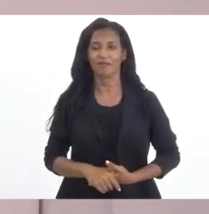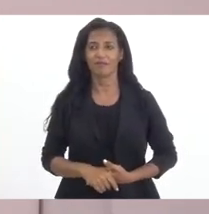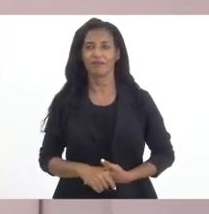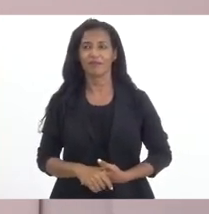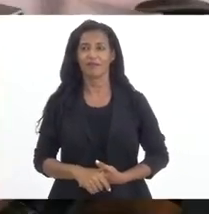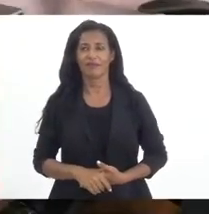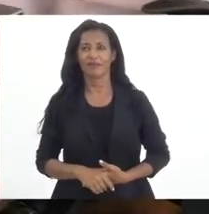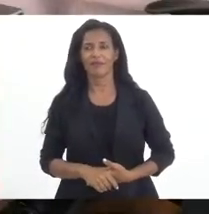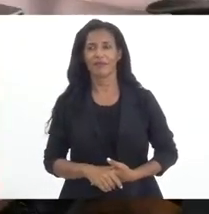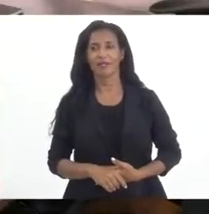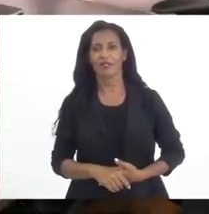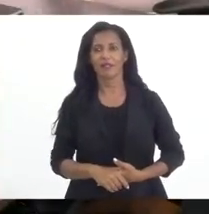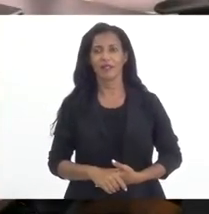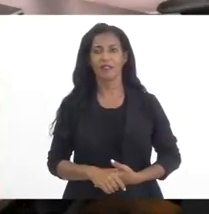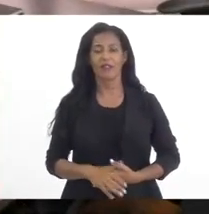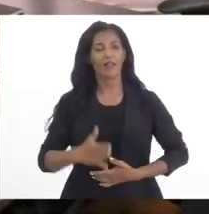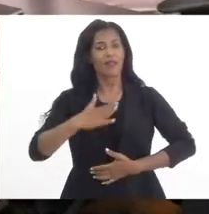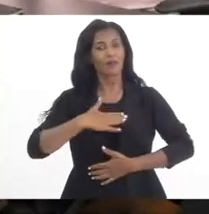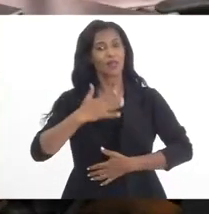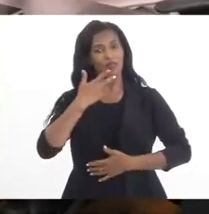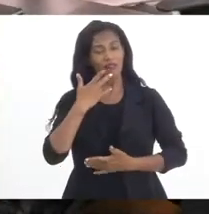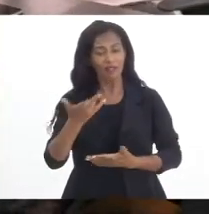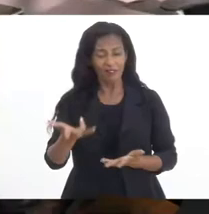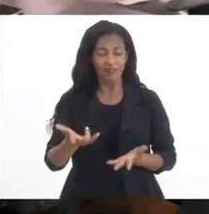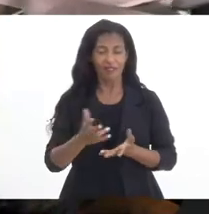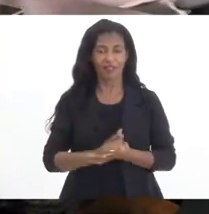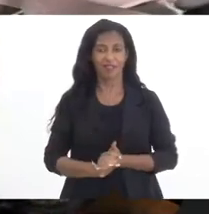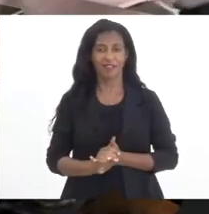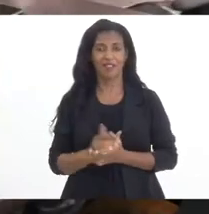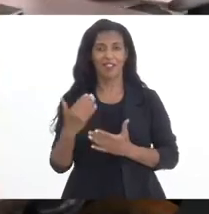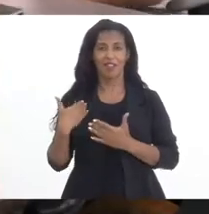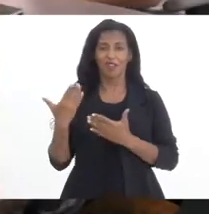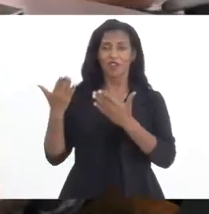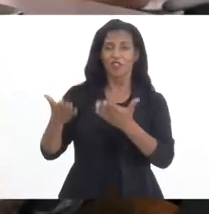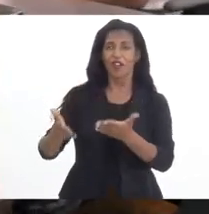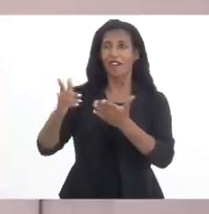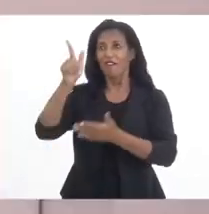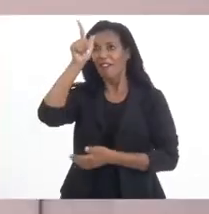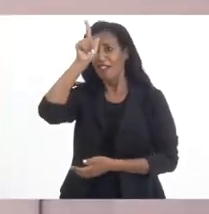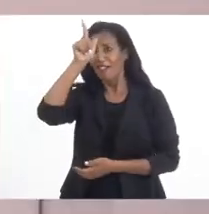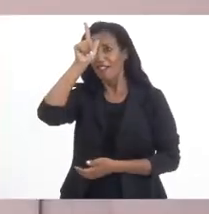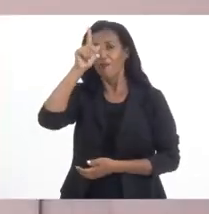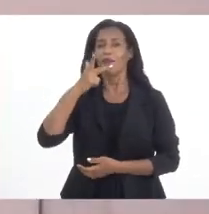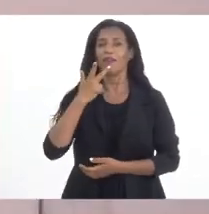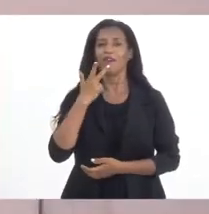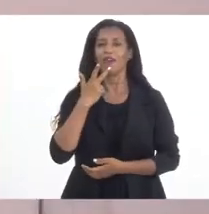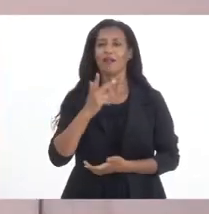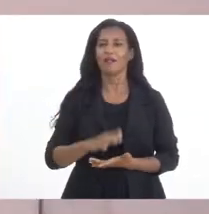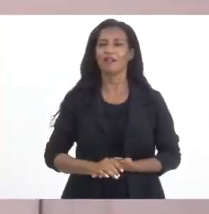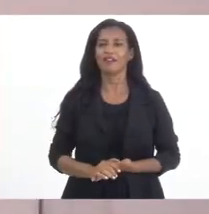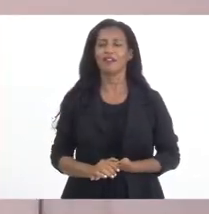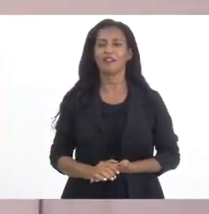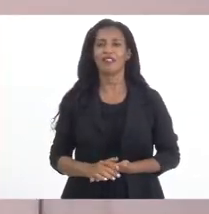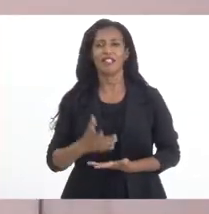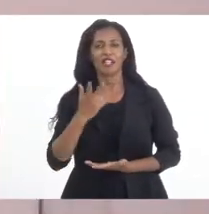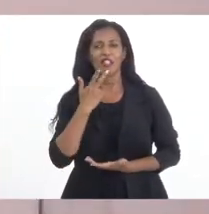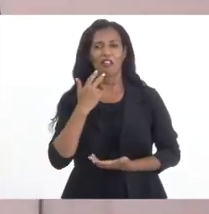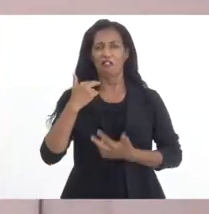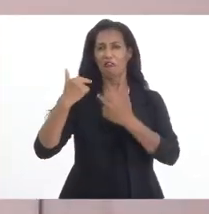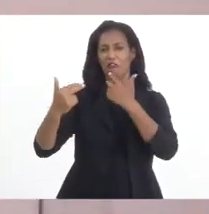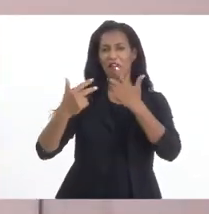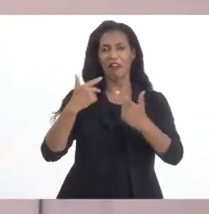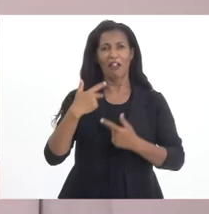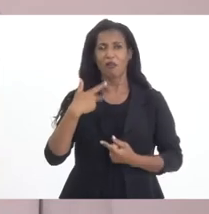Entendeu? O meu argumento era esse. Eu chegava lá na Alemanha e eu dizia, olha, sorry, but I don't speak English, eu não